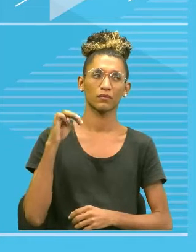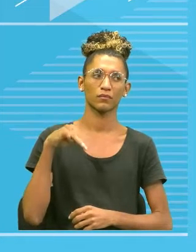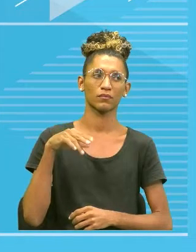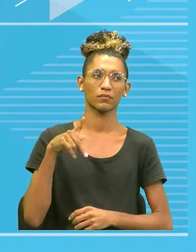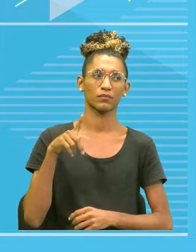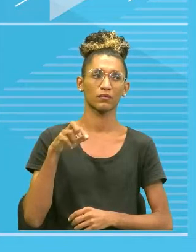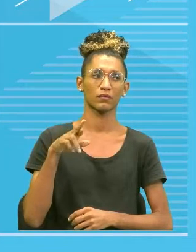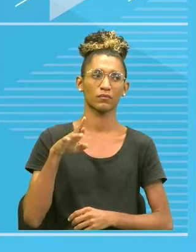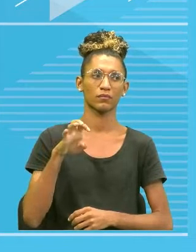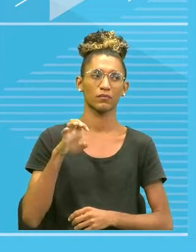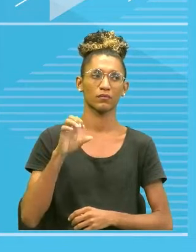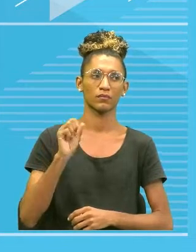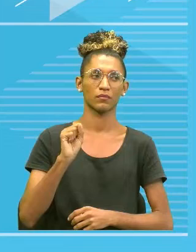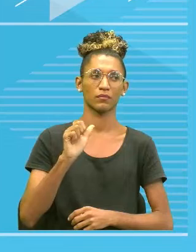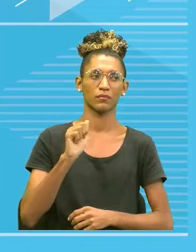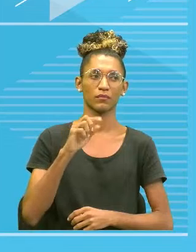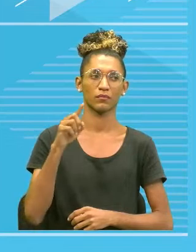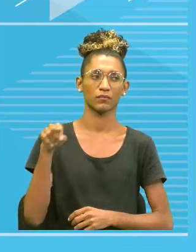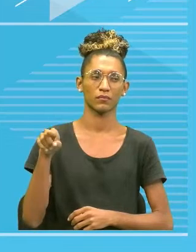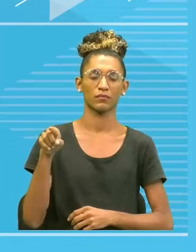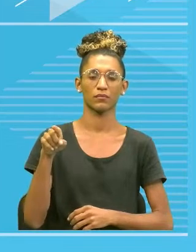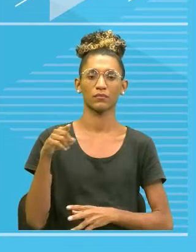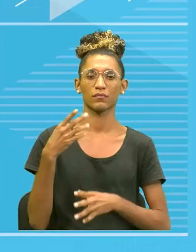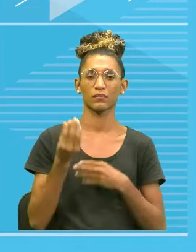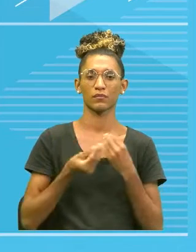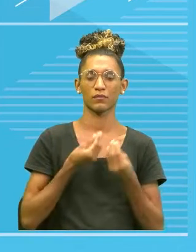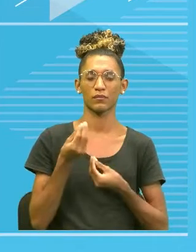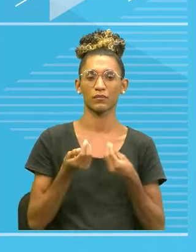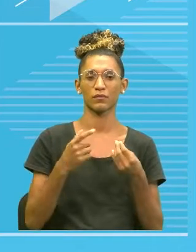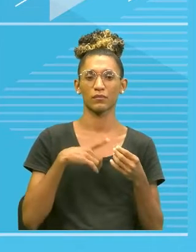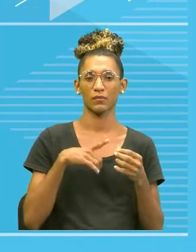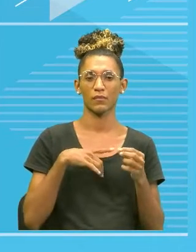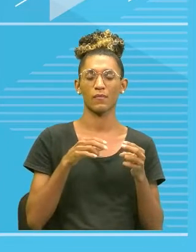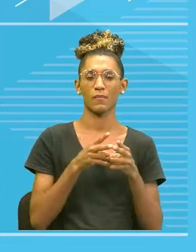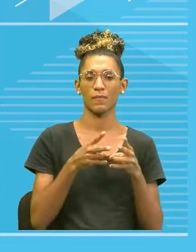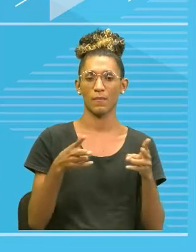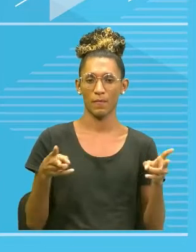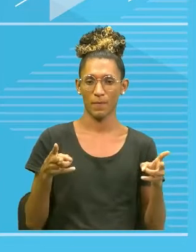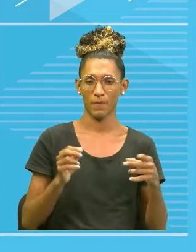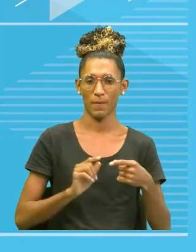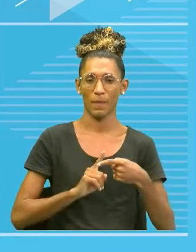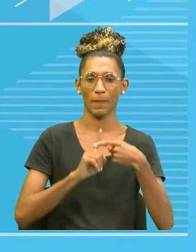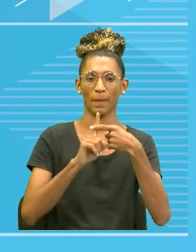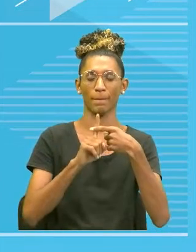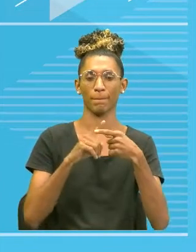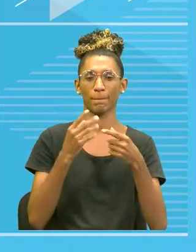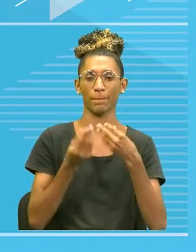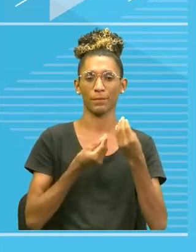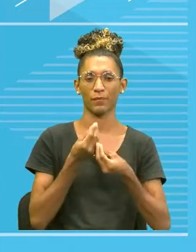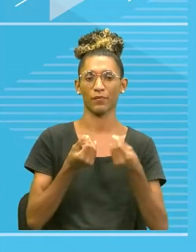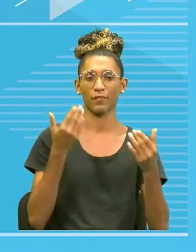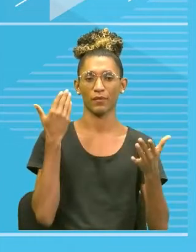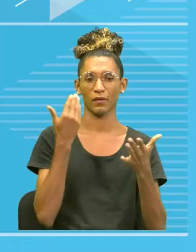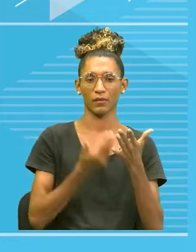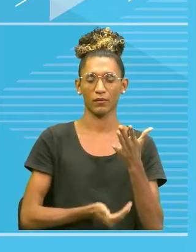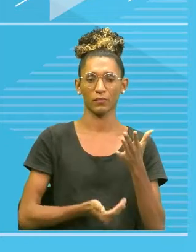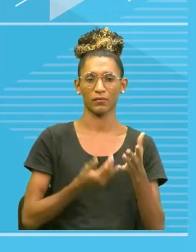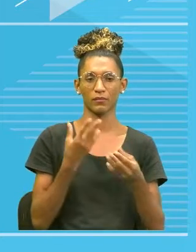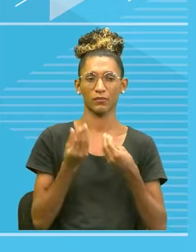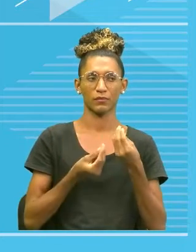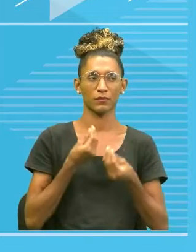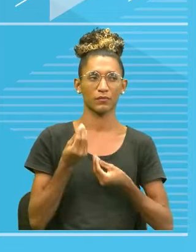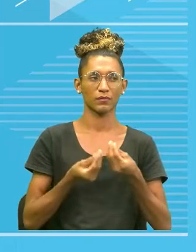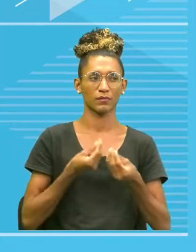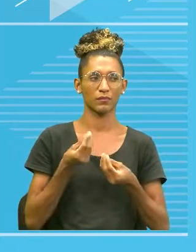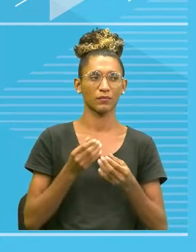sendo comprimido. Ele está saindo de um volume maior para um volume menor. Então ele vai estar perdendo, ele está tendo uma compressão